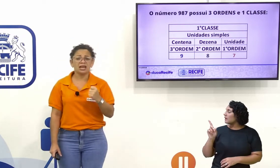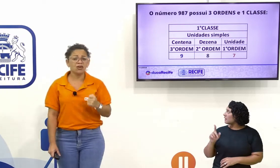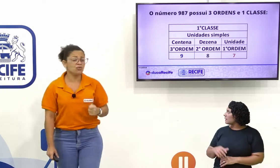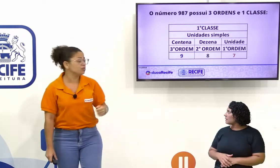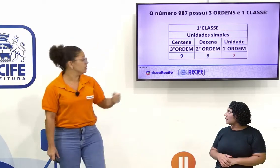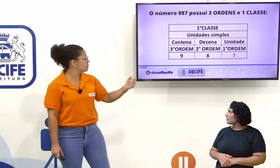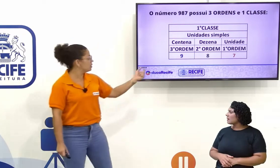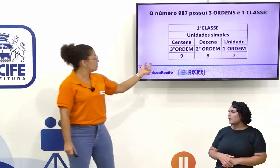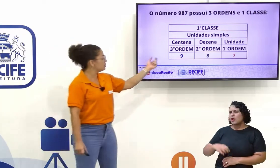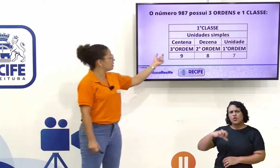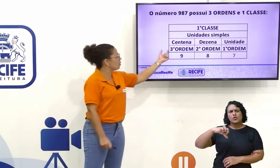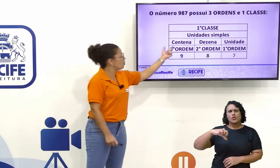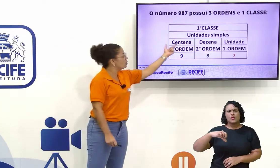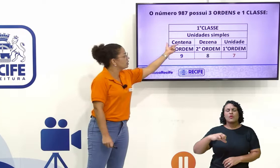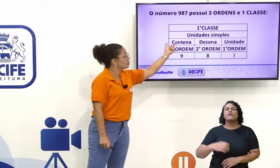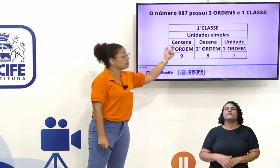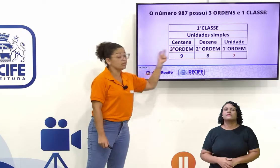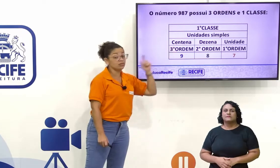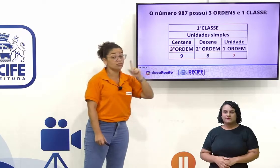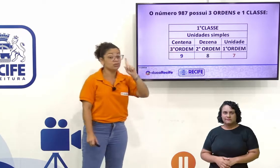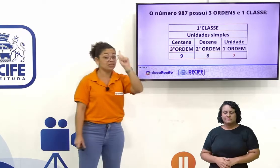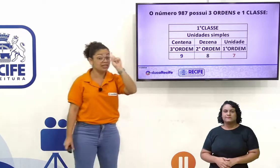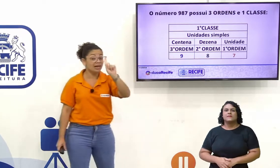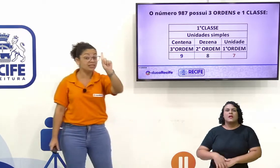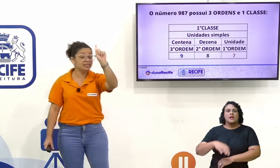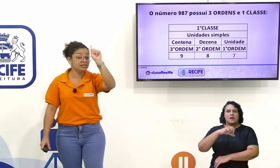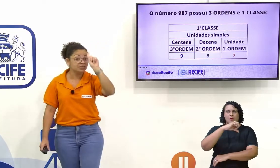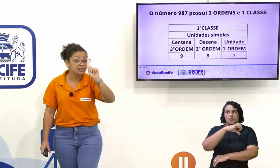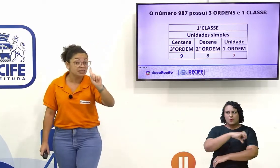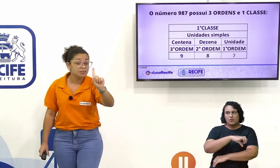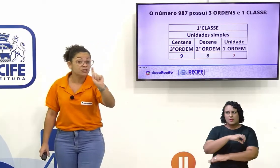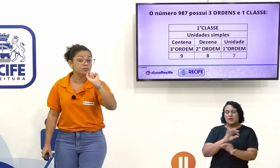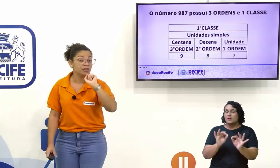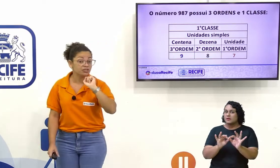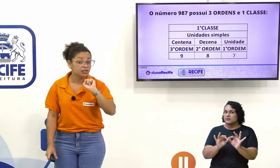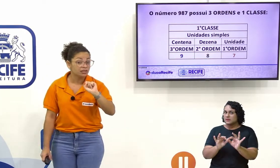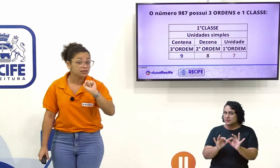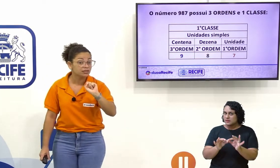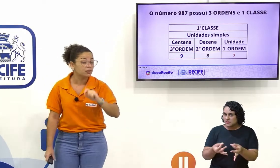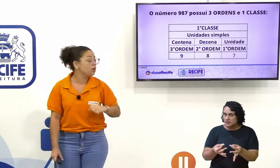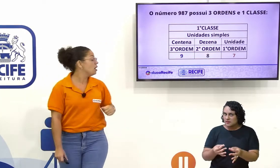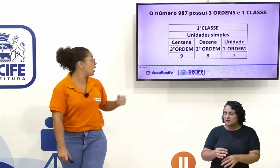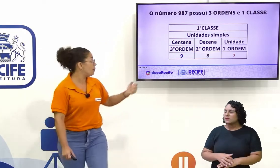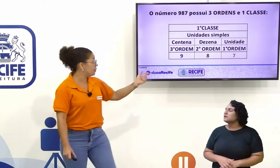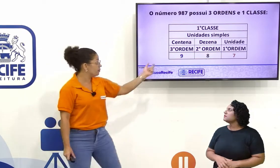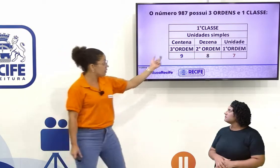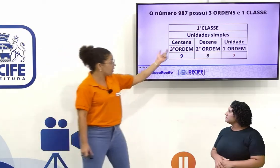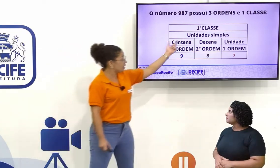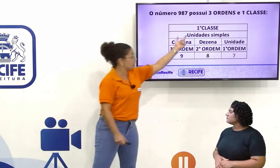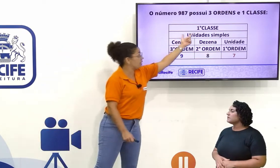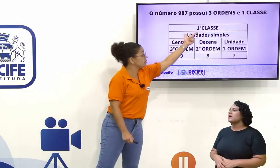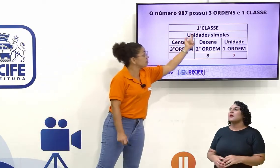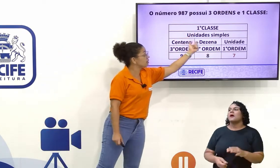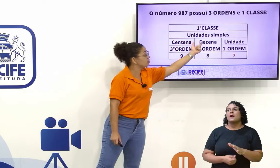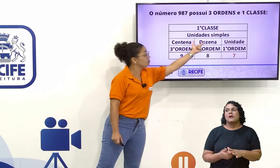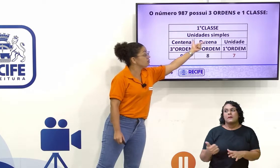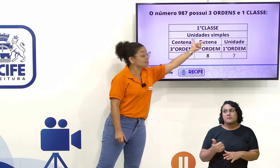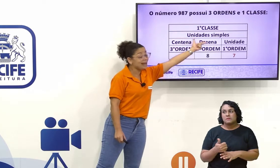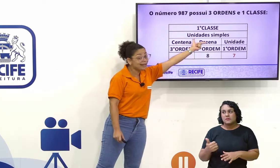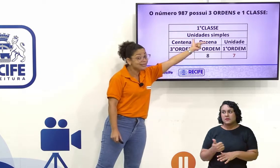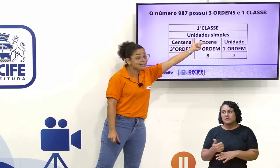professora, está onde? Terceira ordem, ó, das unidades simples. Presta atenção. A primeira classe é